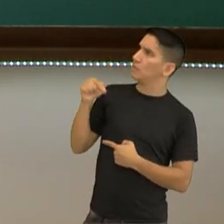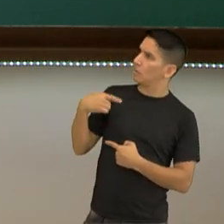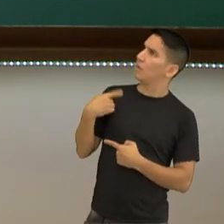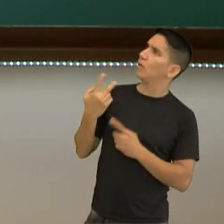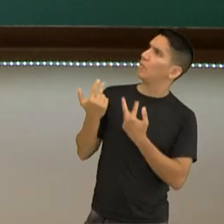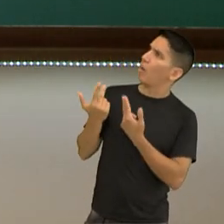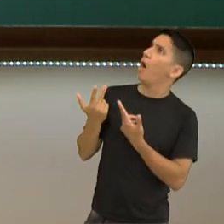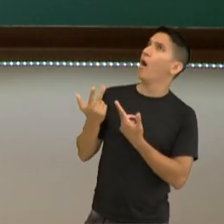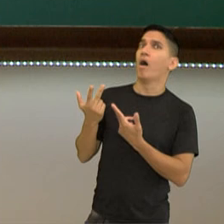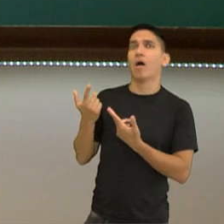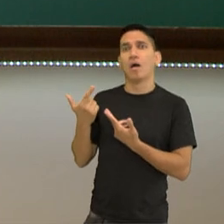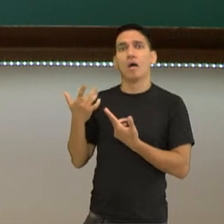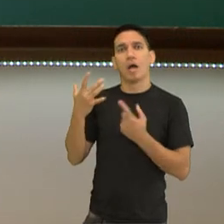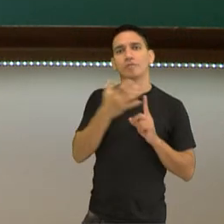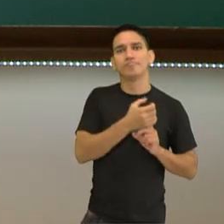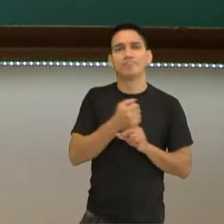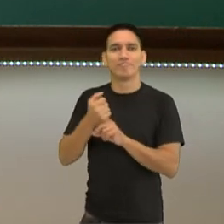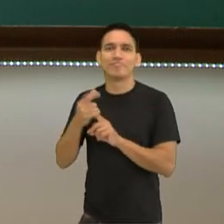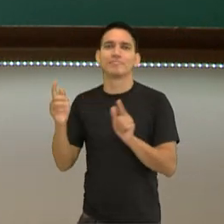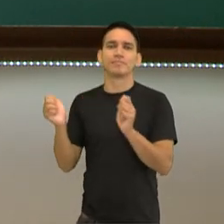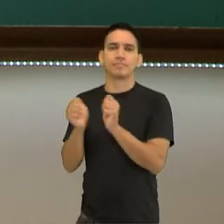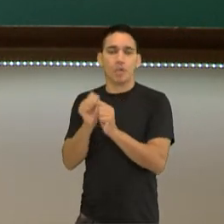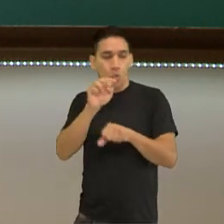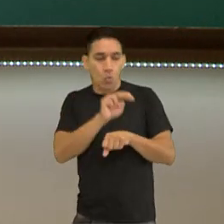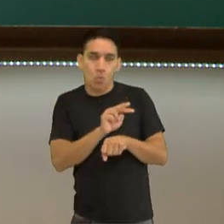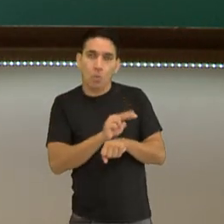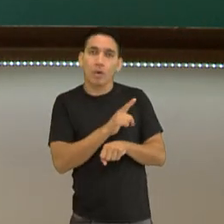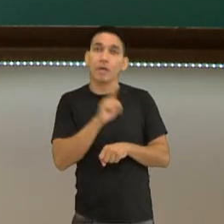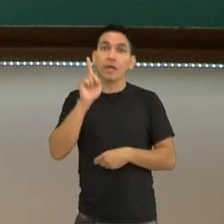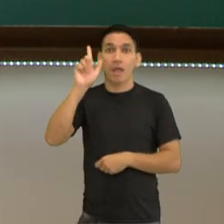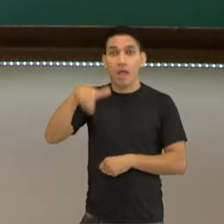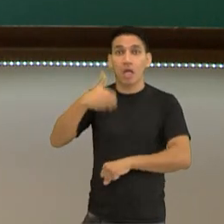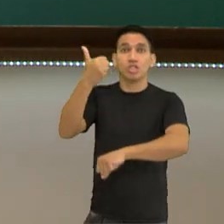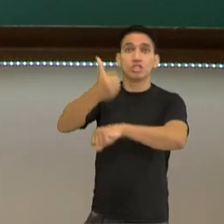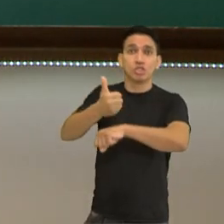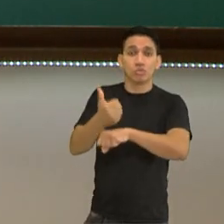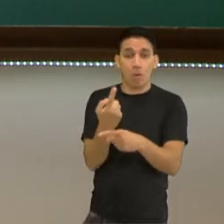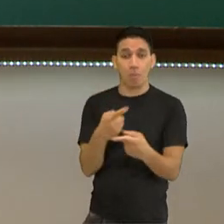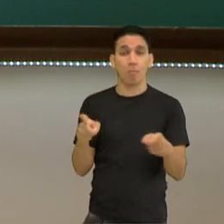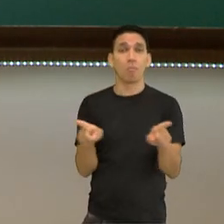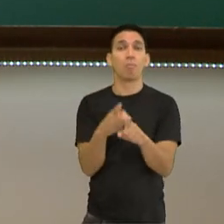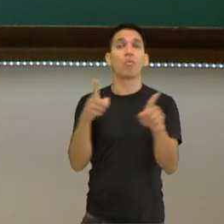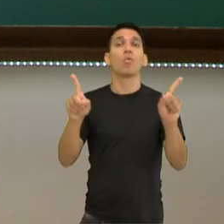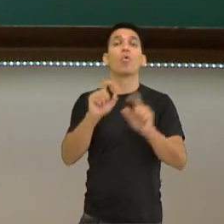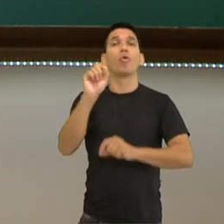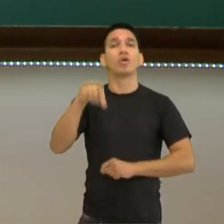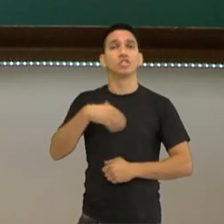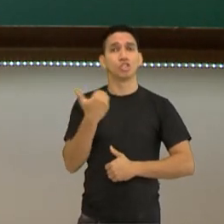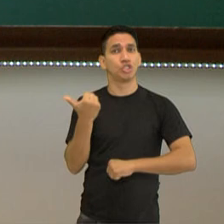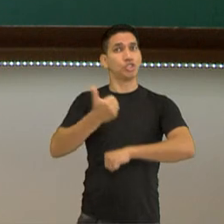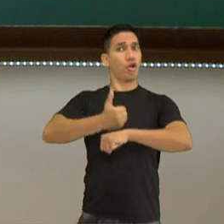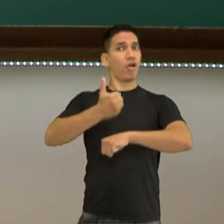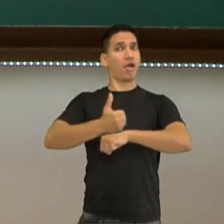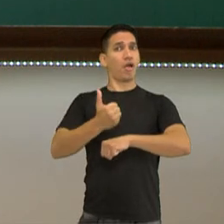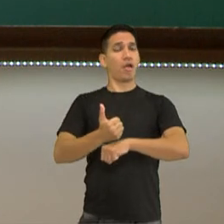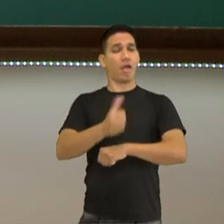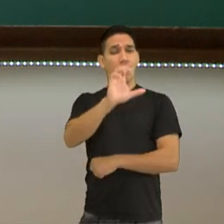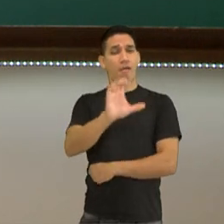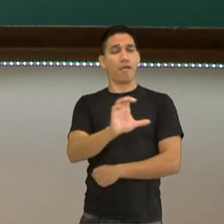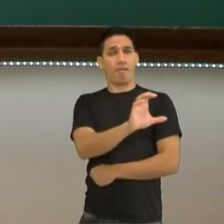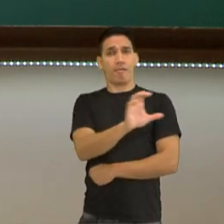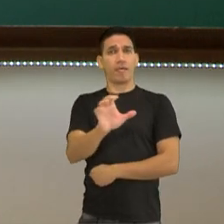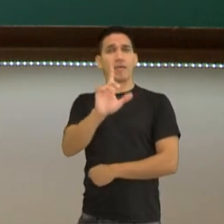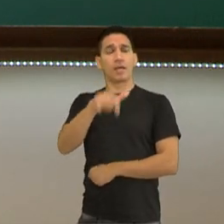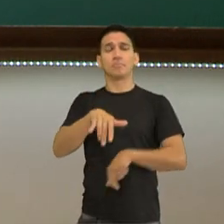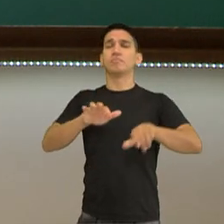lá para ser criado pelo irmão mais velho, que ele era que diretor de música, o chefe dos orquestrais da igreja, o cara